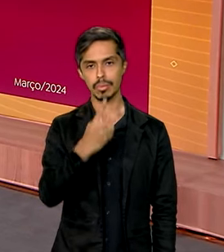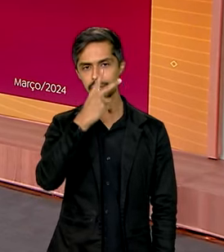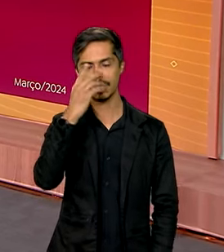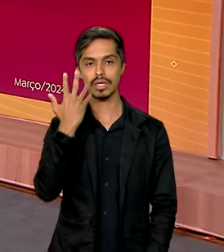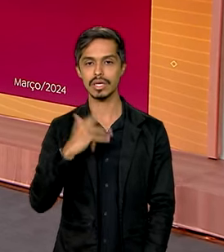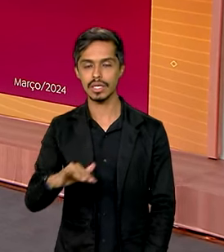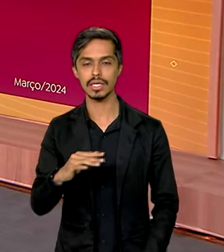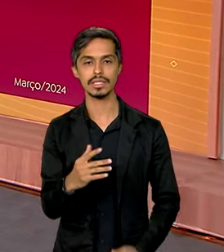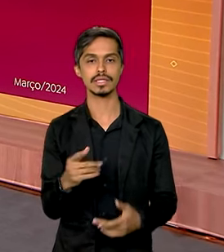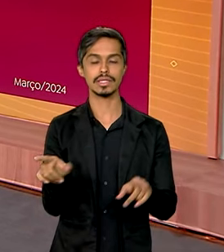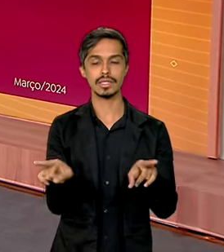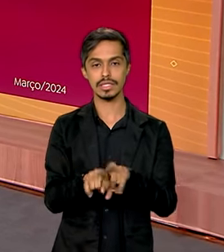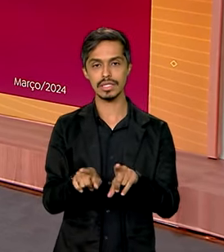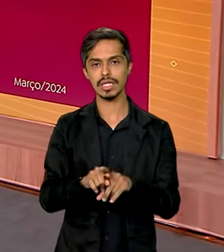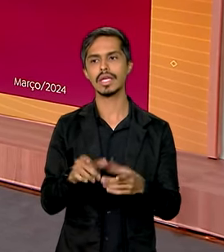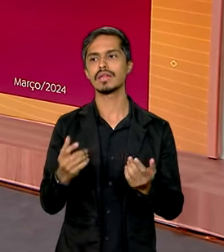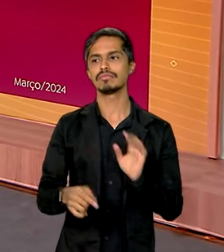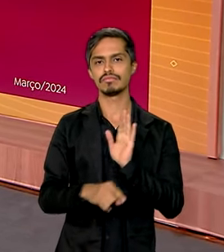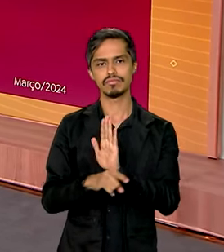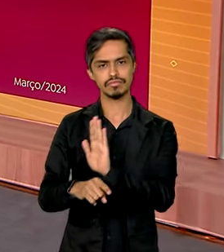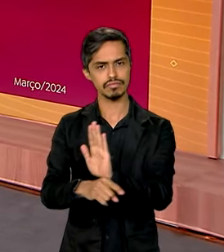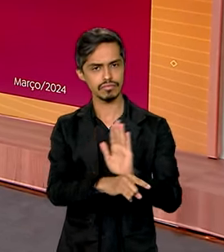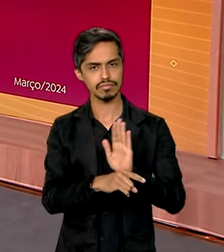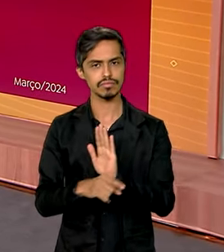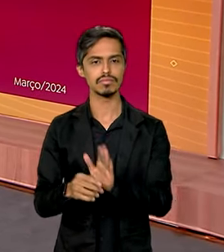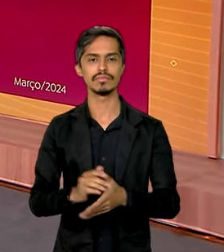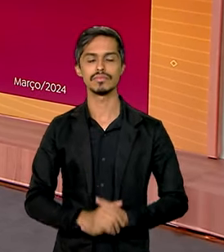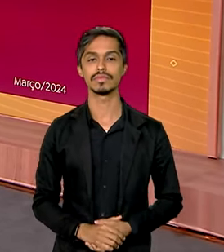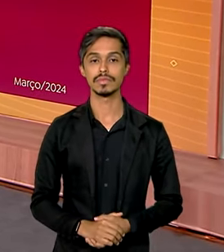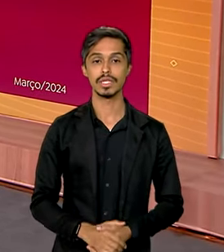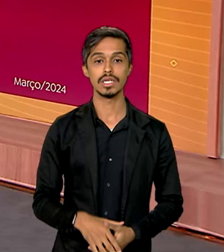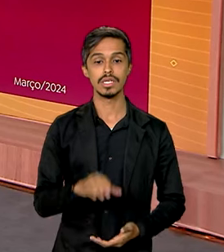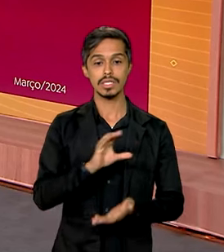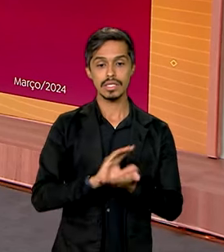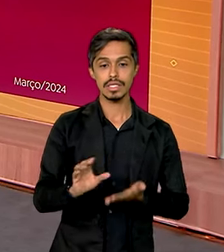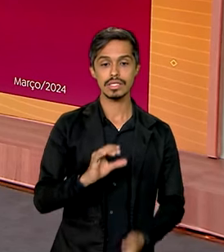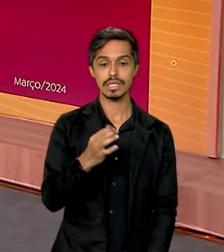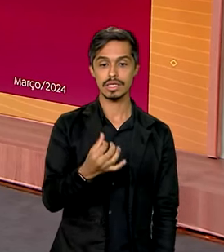de Alimentação Escolar, que repassou aí, ó,